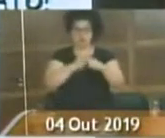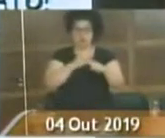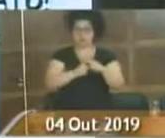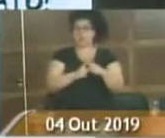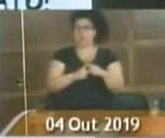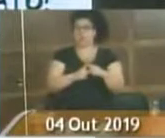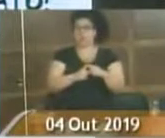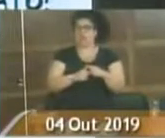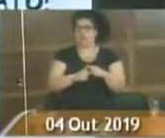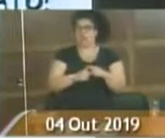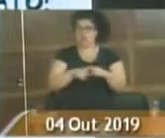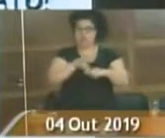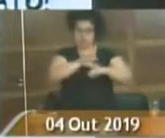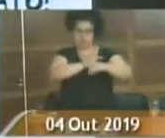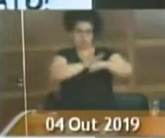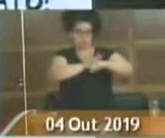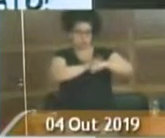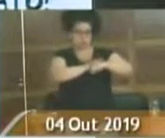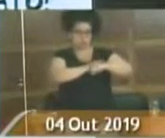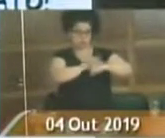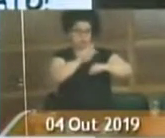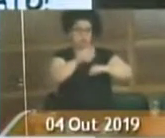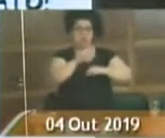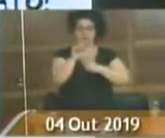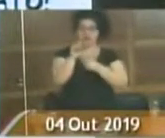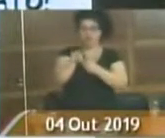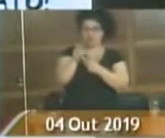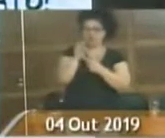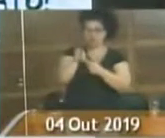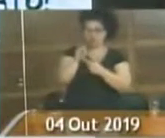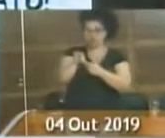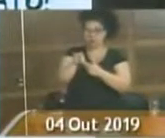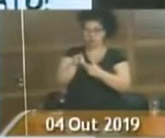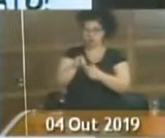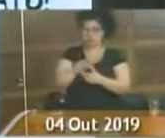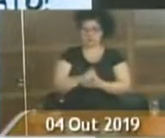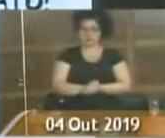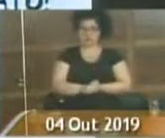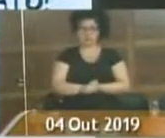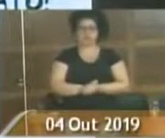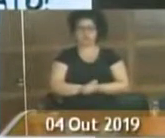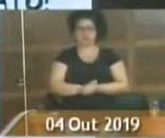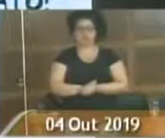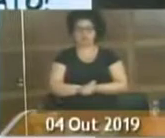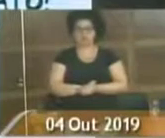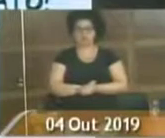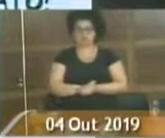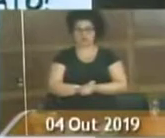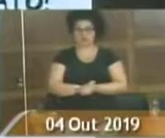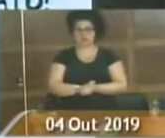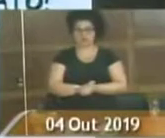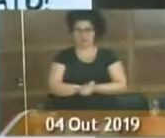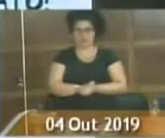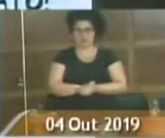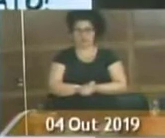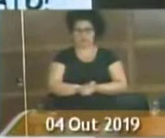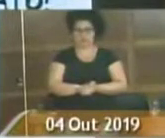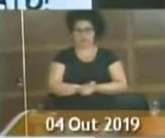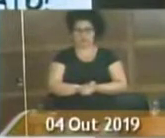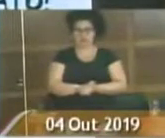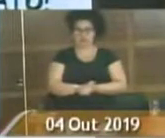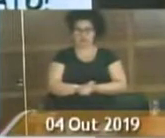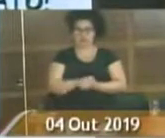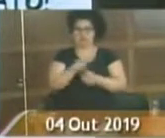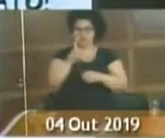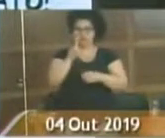a esporotricose, ela é uma zoonose. Alguém já ouviu falar esse nome, zoonose? Zoonose é